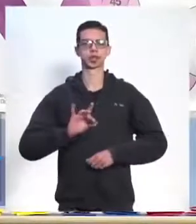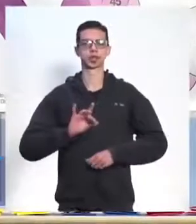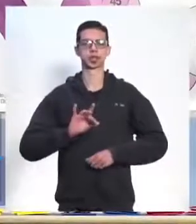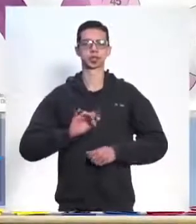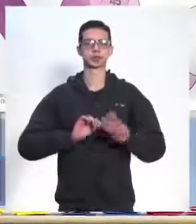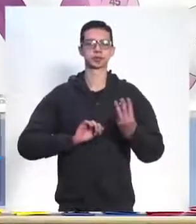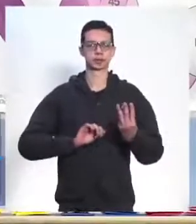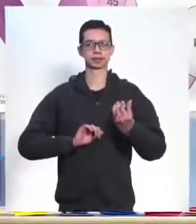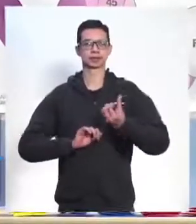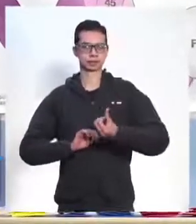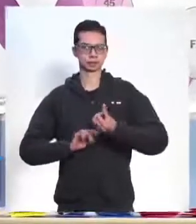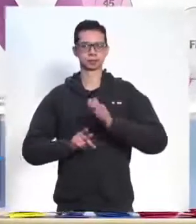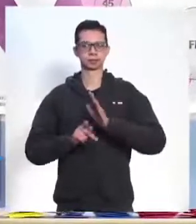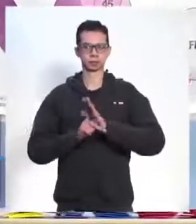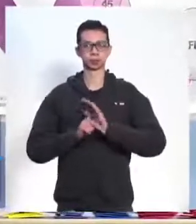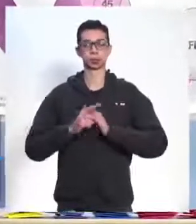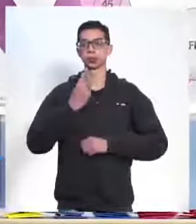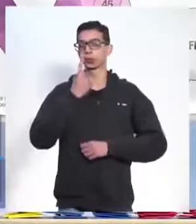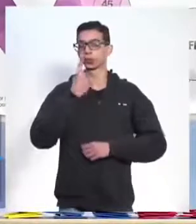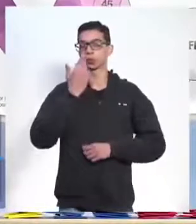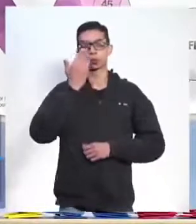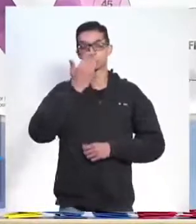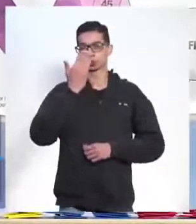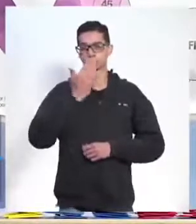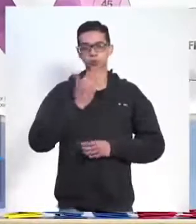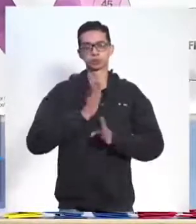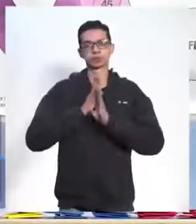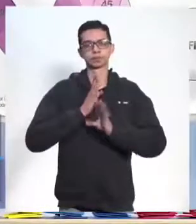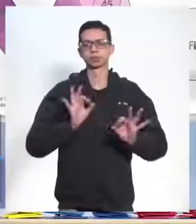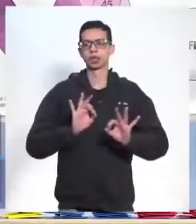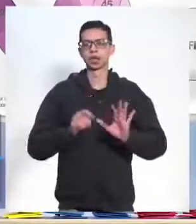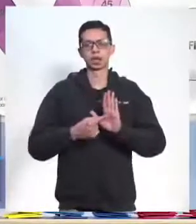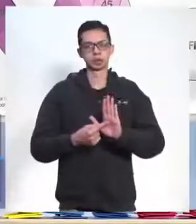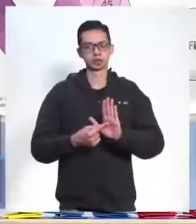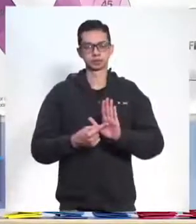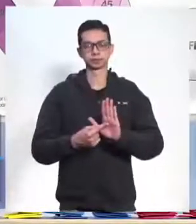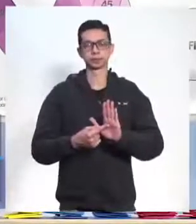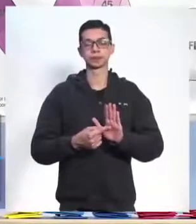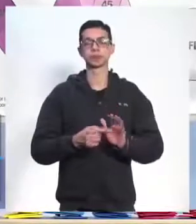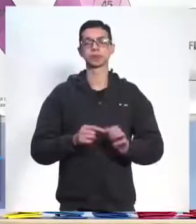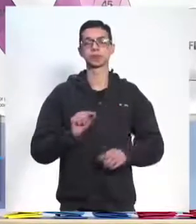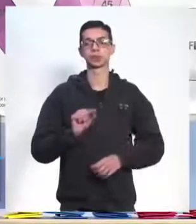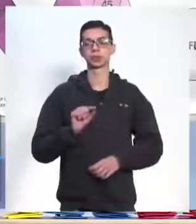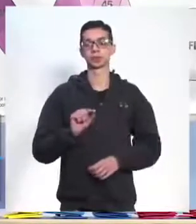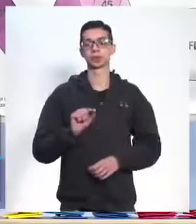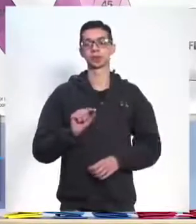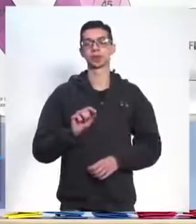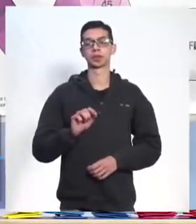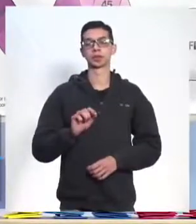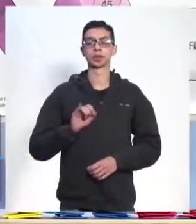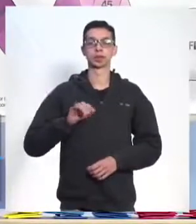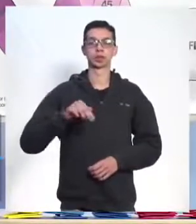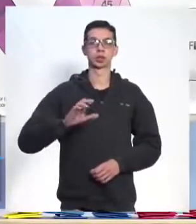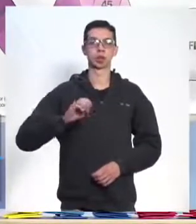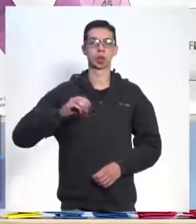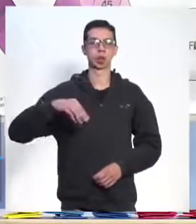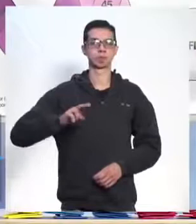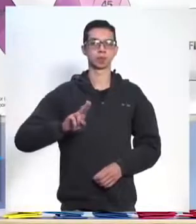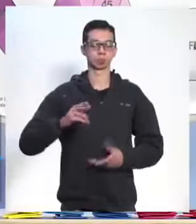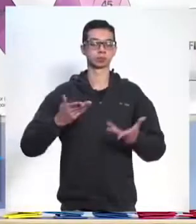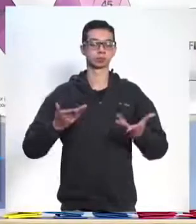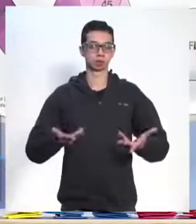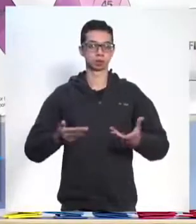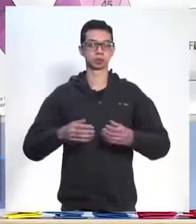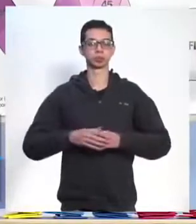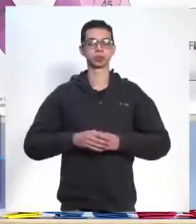não achando os, né, indicando os em comum. E aí a ideia é o seguinte. Então, nós temos, por exemplo,